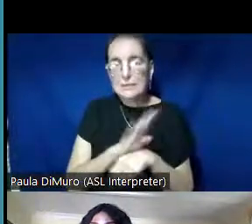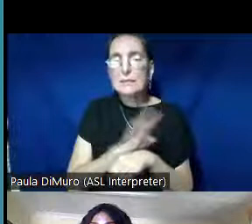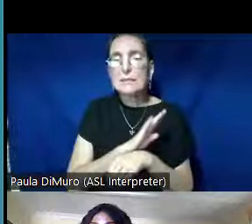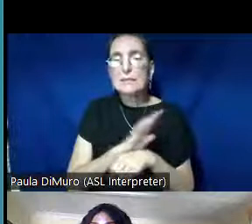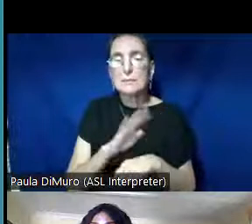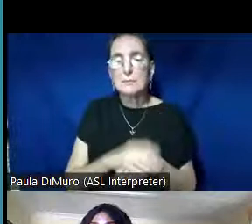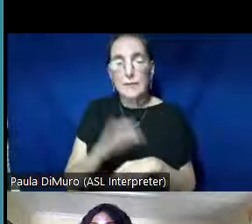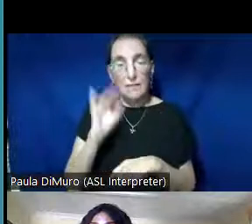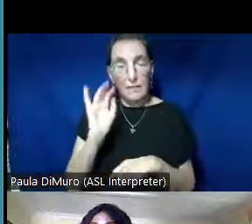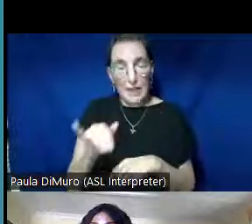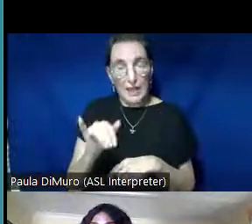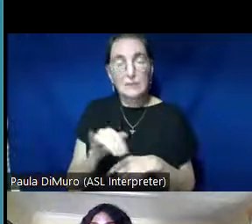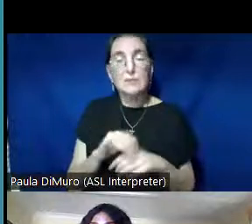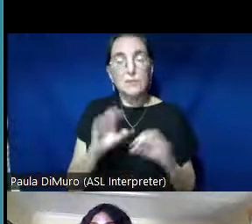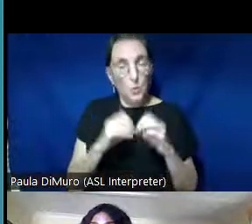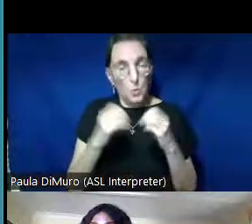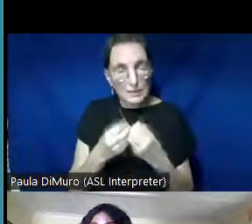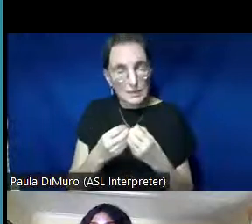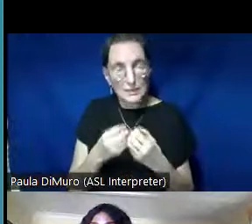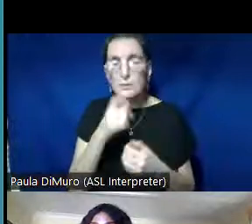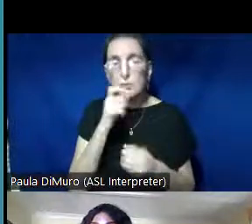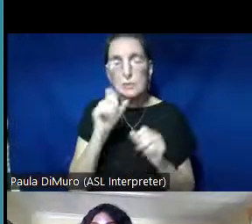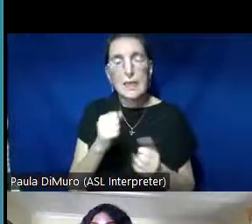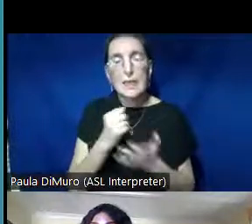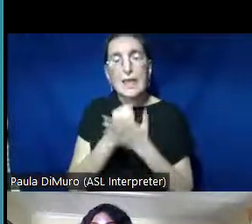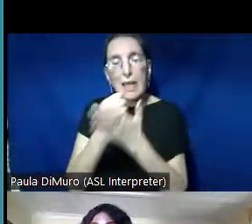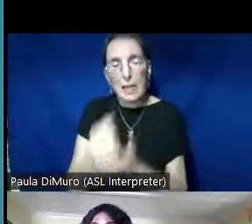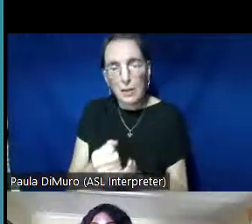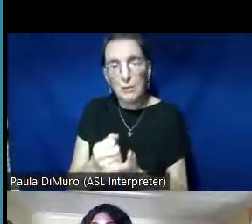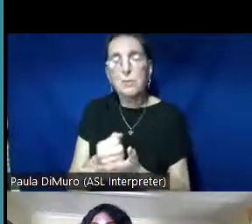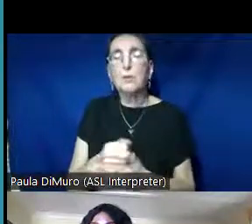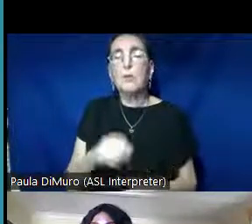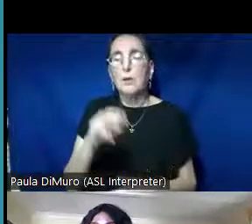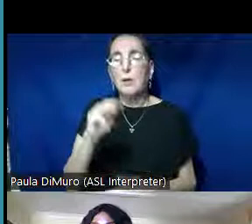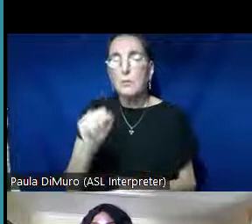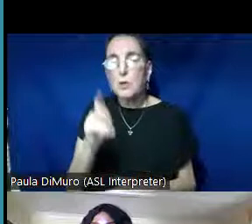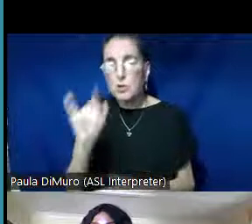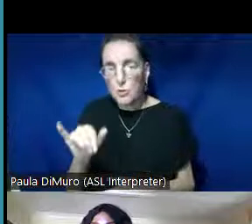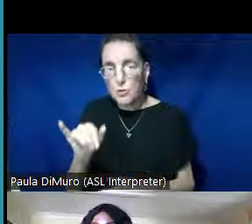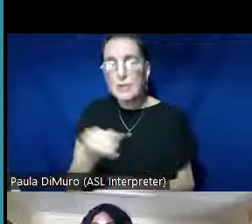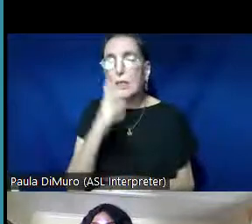minorias que ali é para organizações que podem ajudar